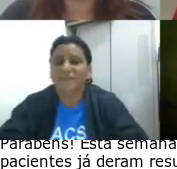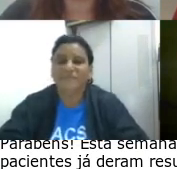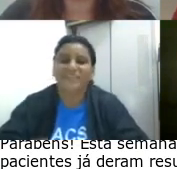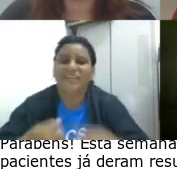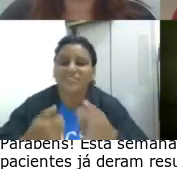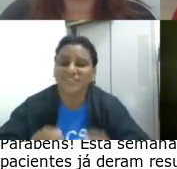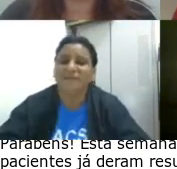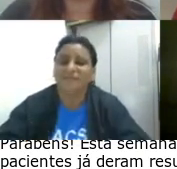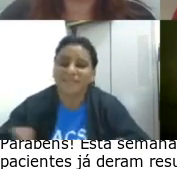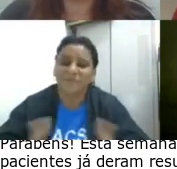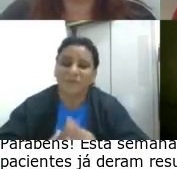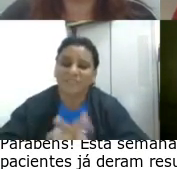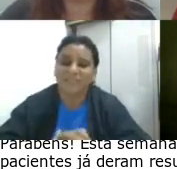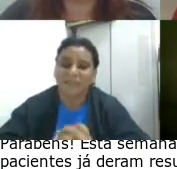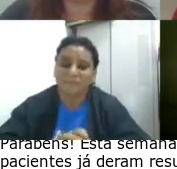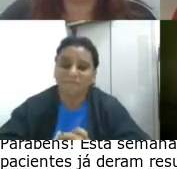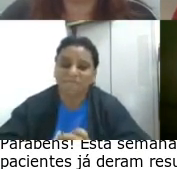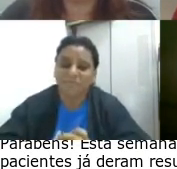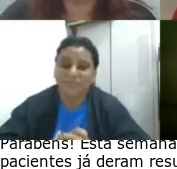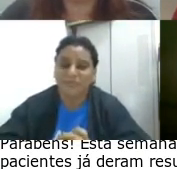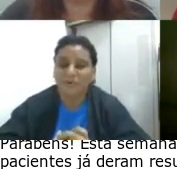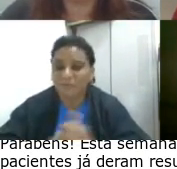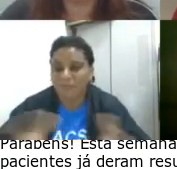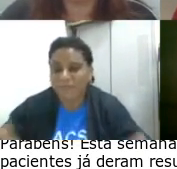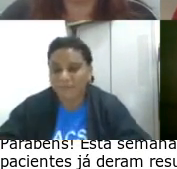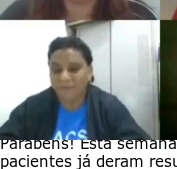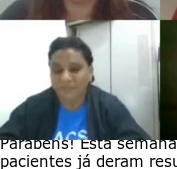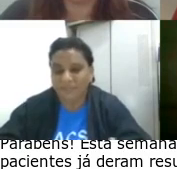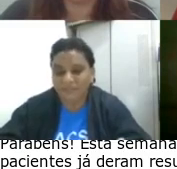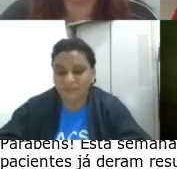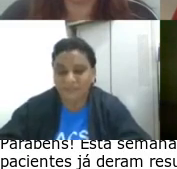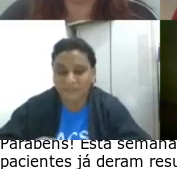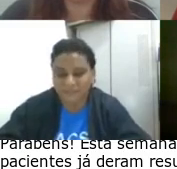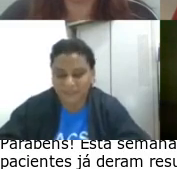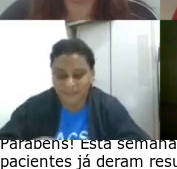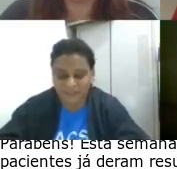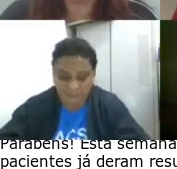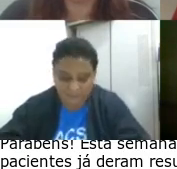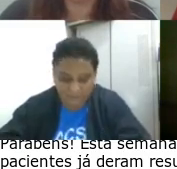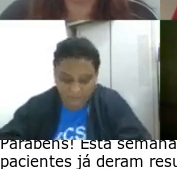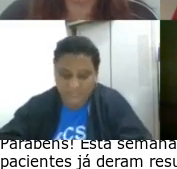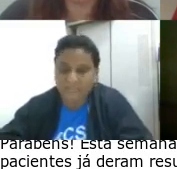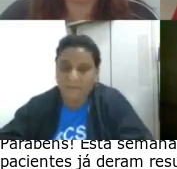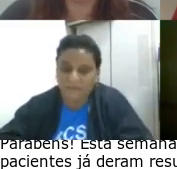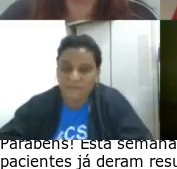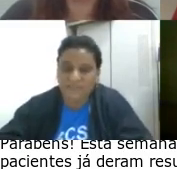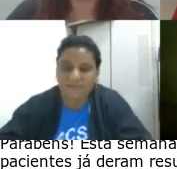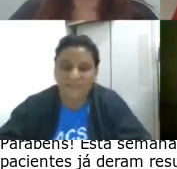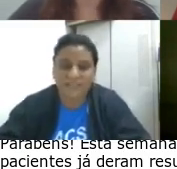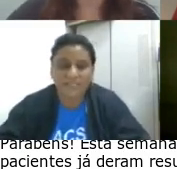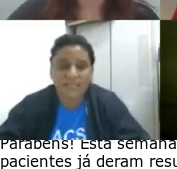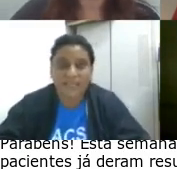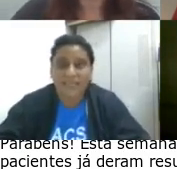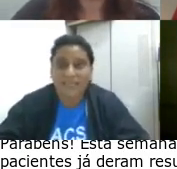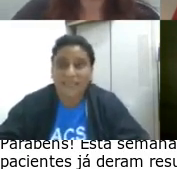mensagem de celular mensagem pelo whatsapp e como a minha comunidade toda eu tenho um whatsapp pra conversar com